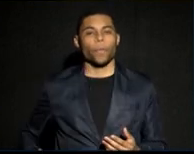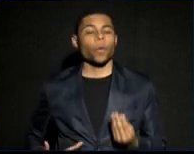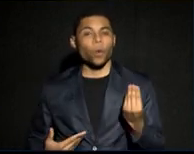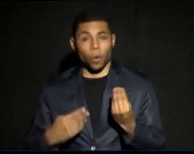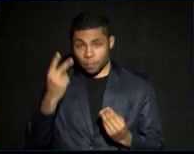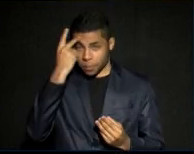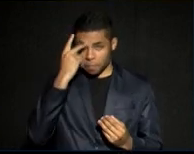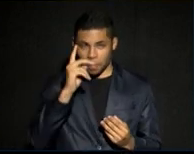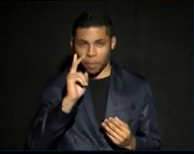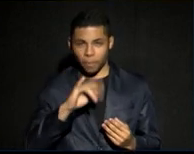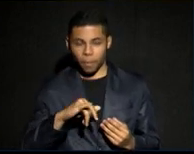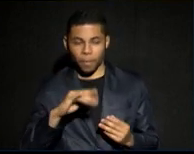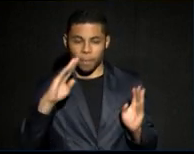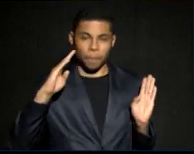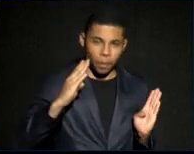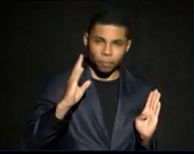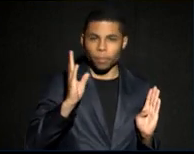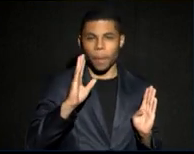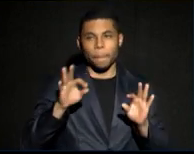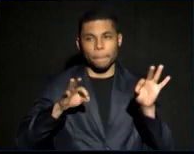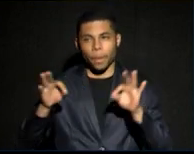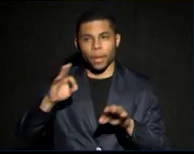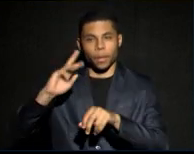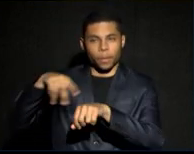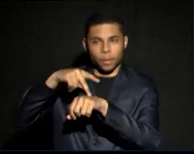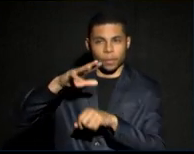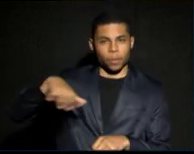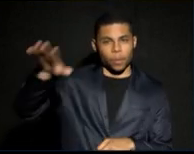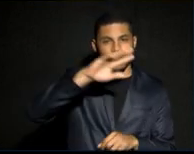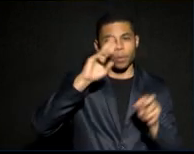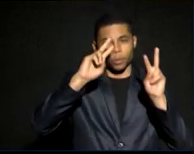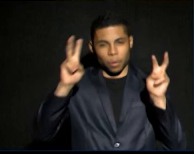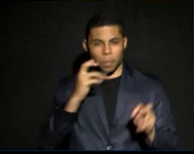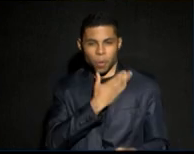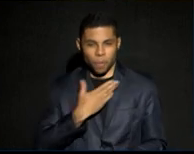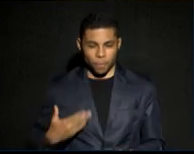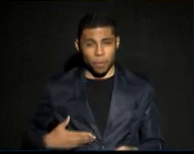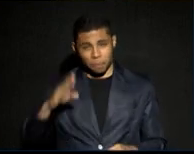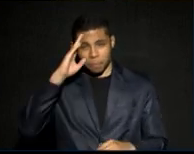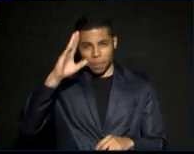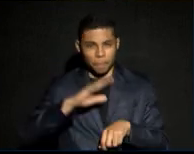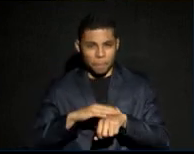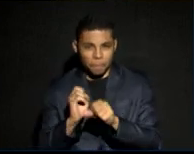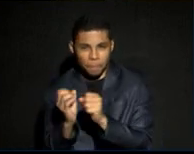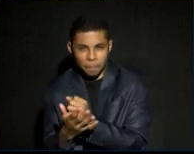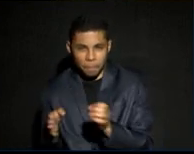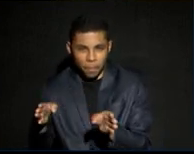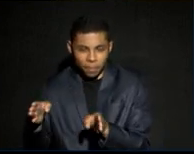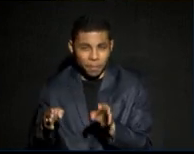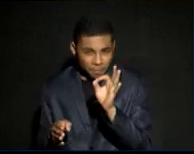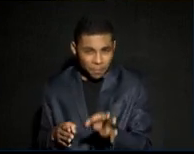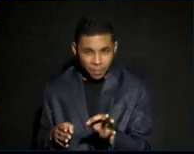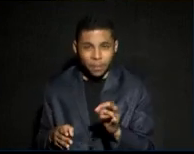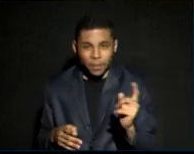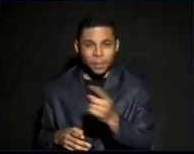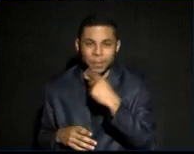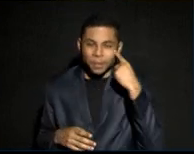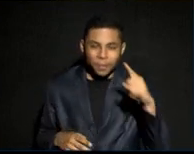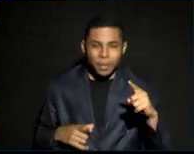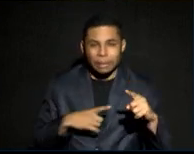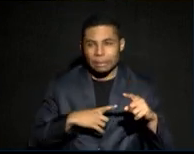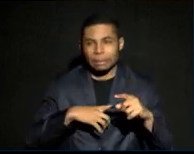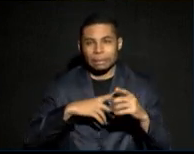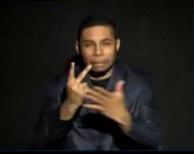Paulo já perdeu um pouco de prioridade né no plano nacional com relação ao governo Especialmente na pandemia né quando te vi um